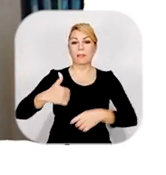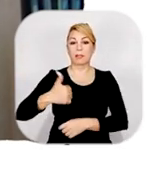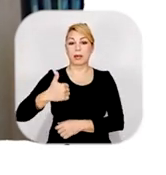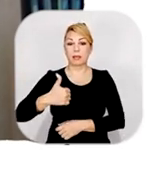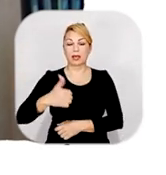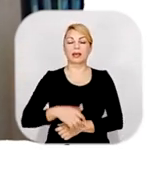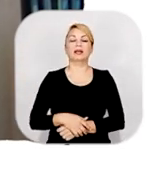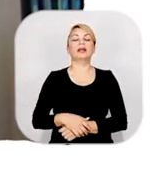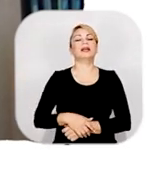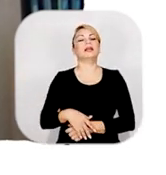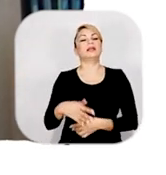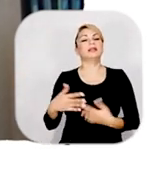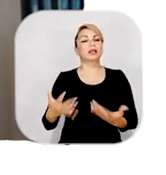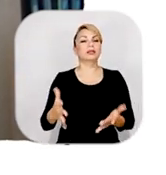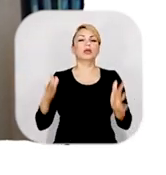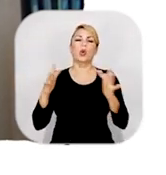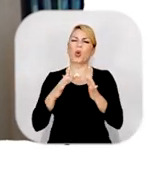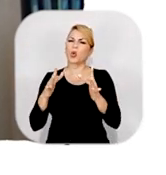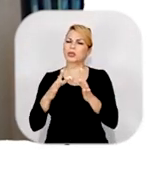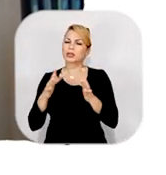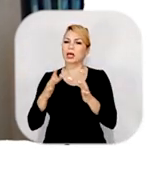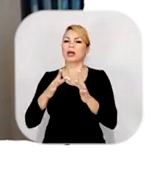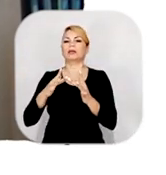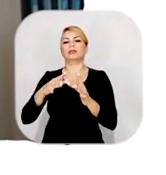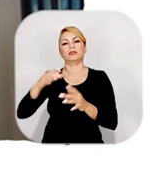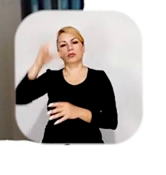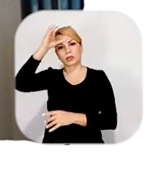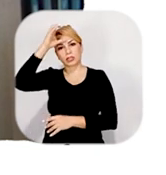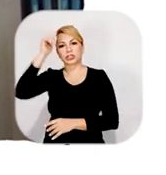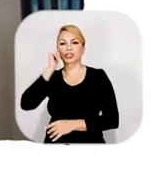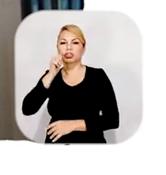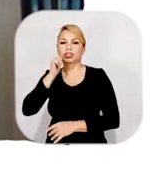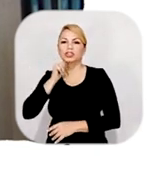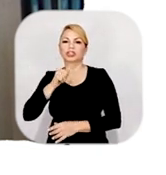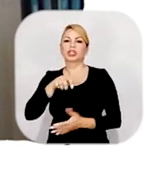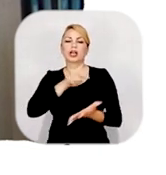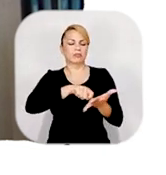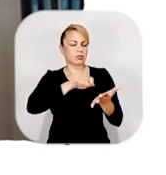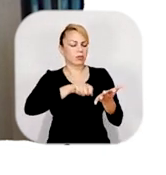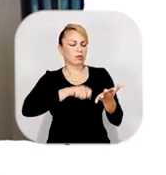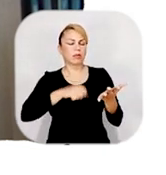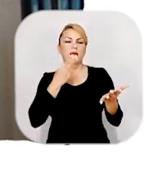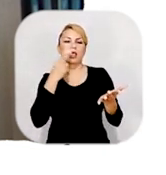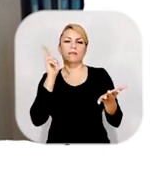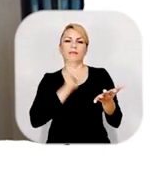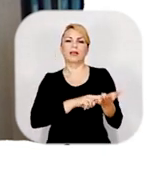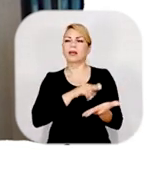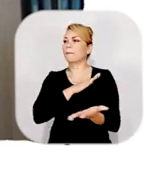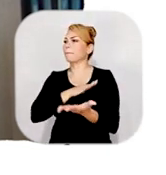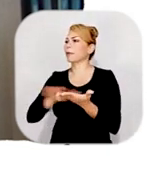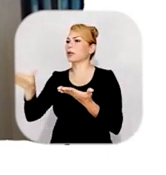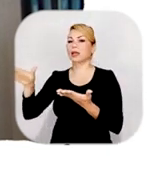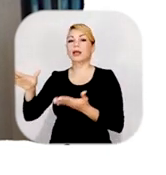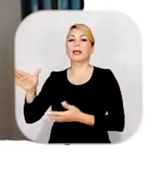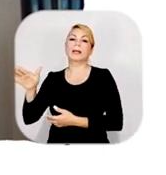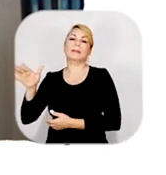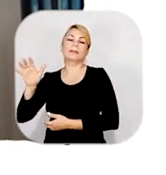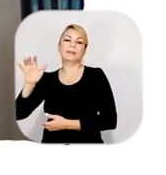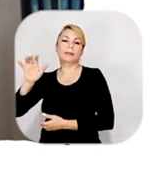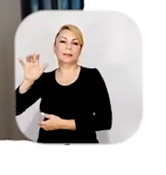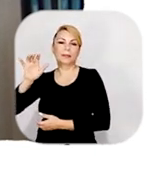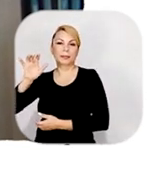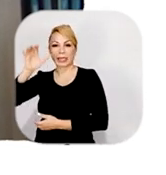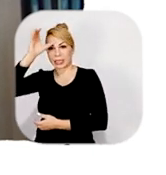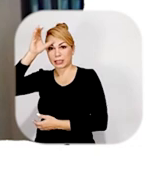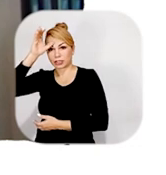ele tinha muito contato com a tia dele através de cartas. Ela escrevia uma carta, e essa carta ia de... eram quatro